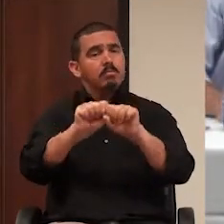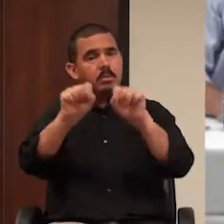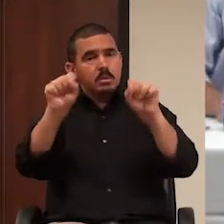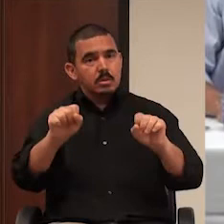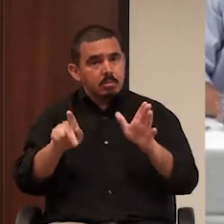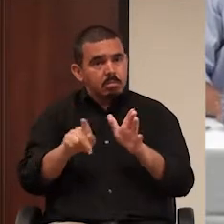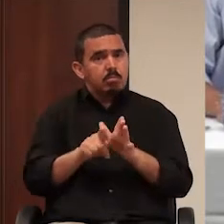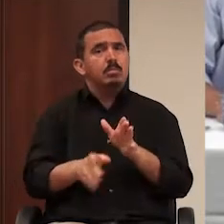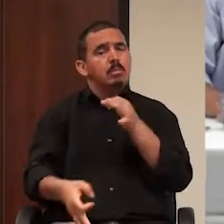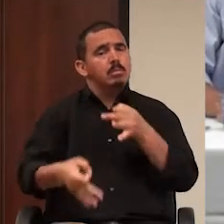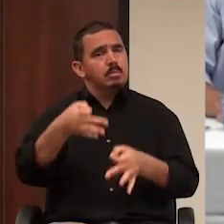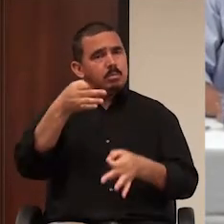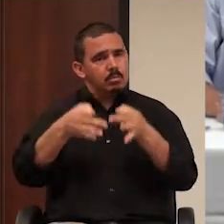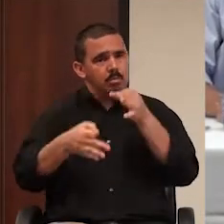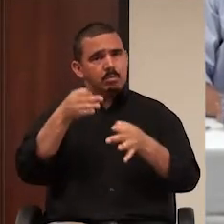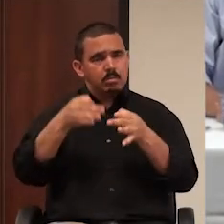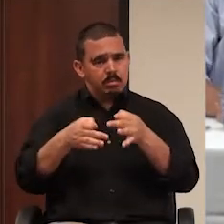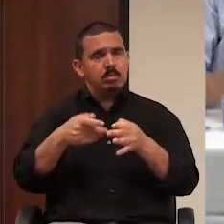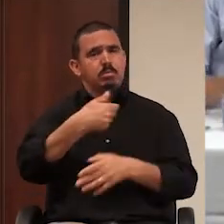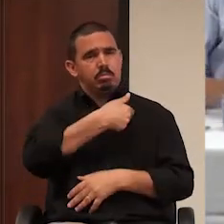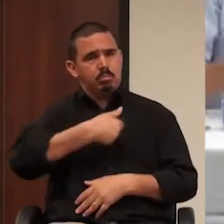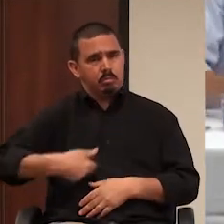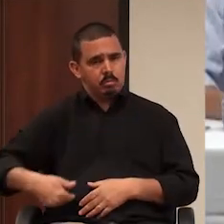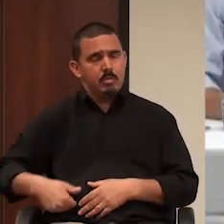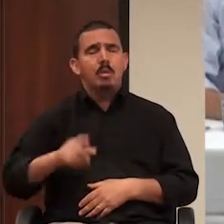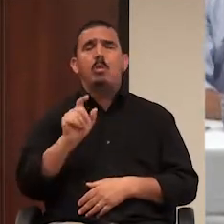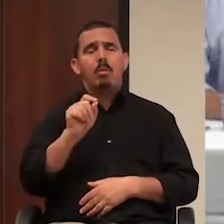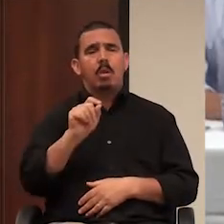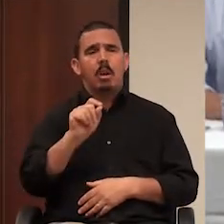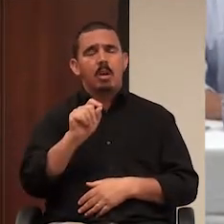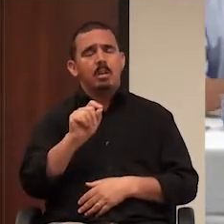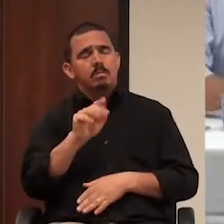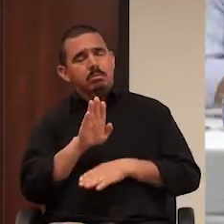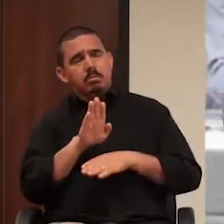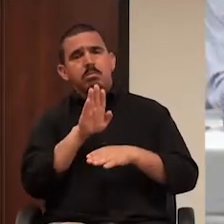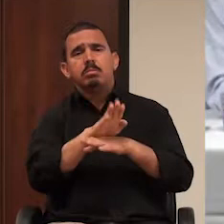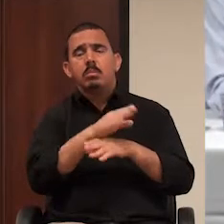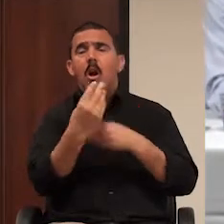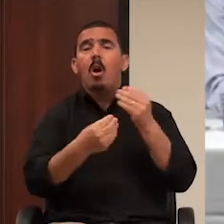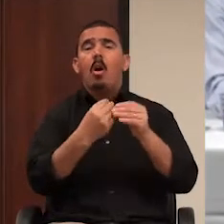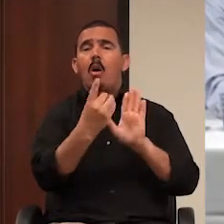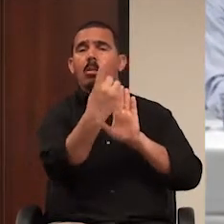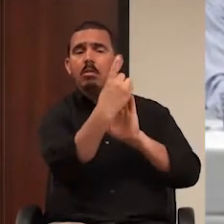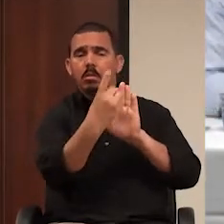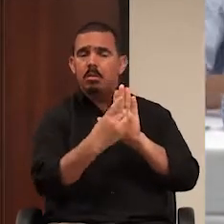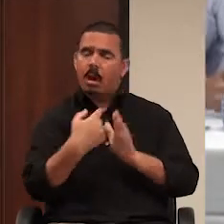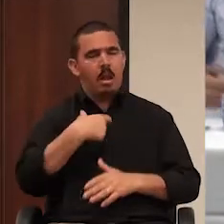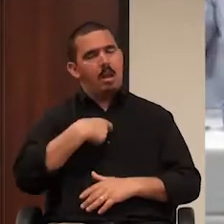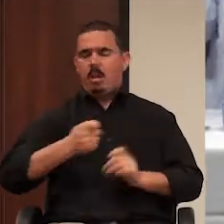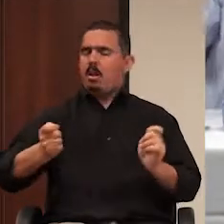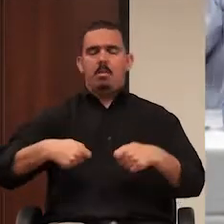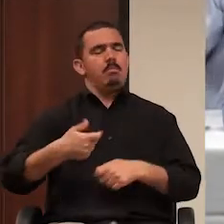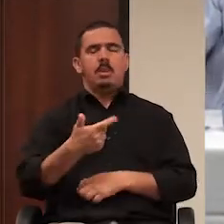forma judicial que o Estado encontrou de tratar essa questão da declaração da incapacidade e